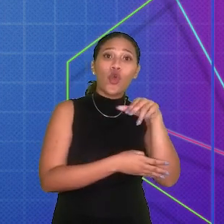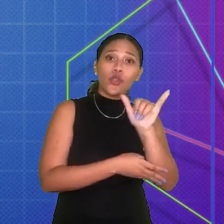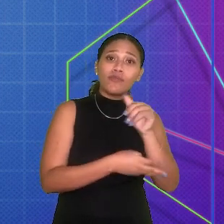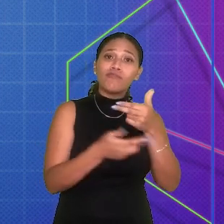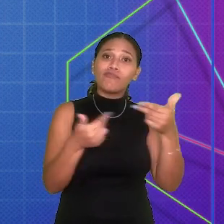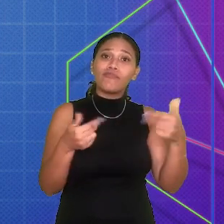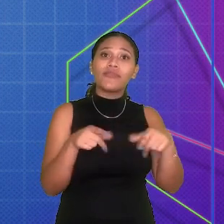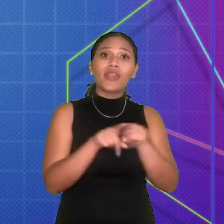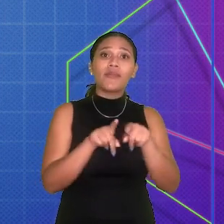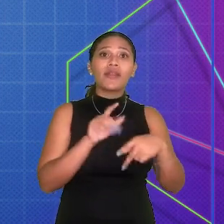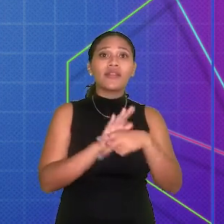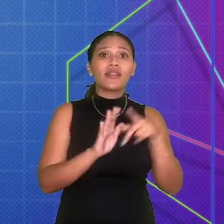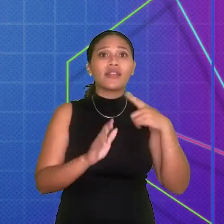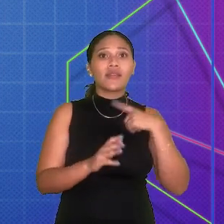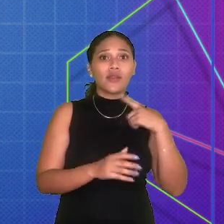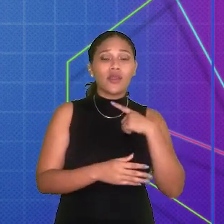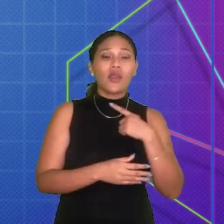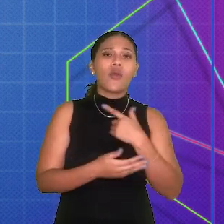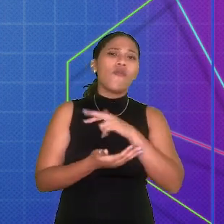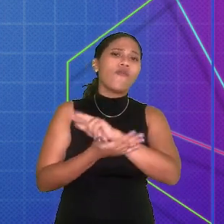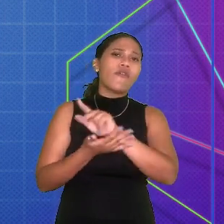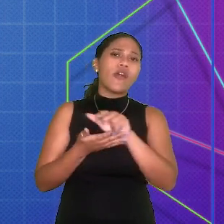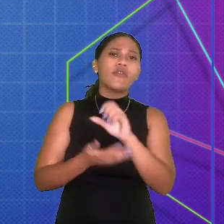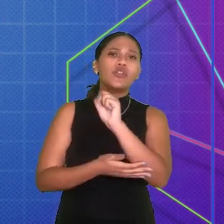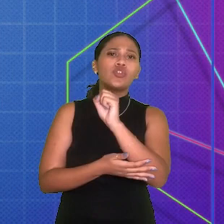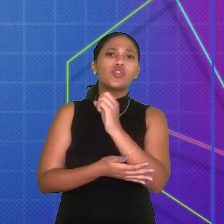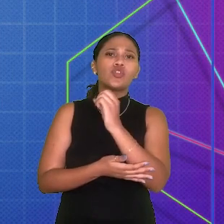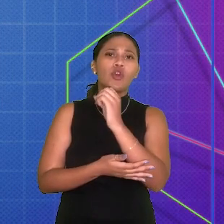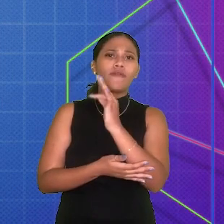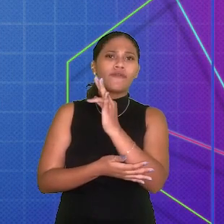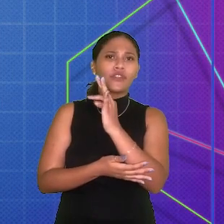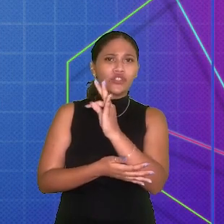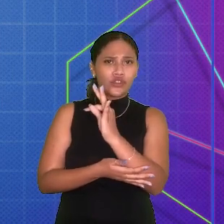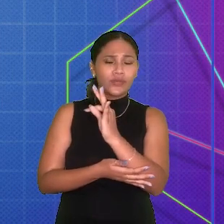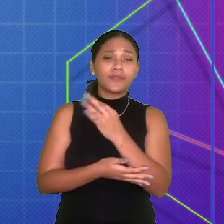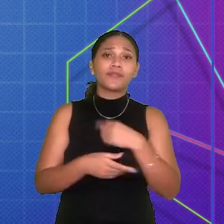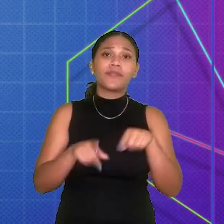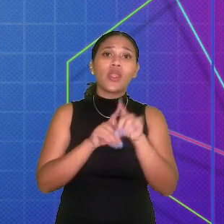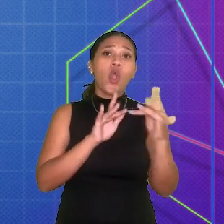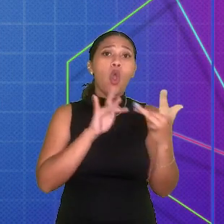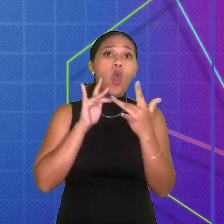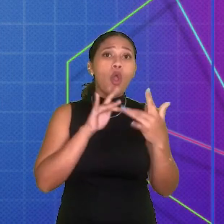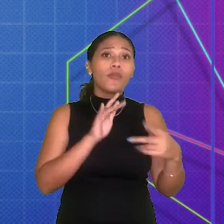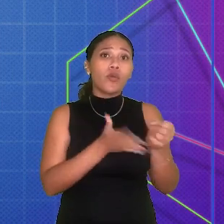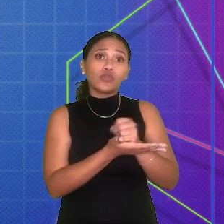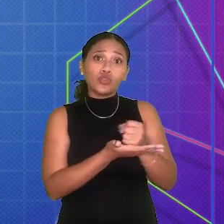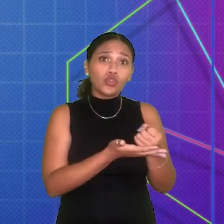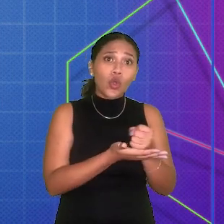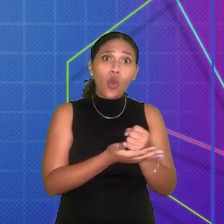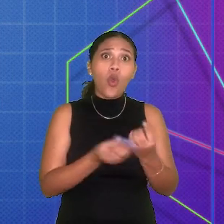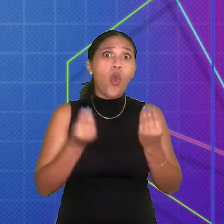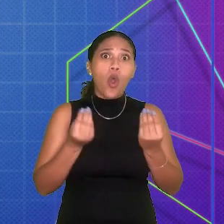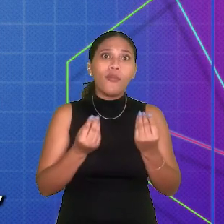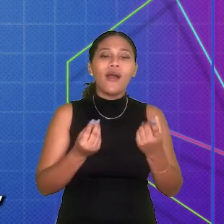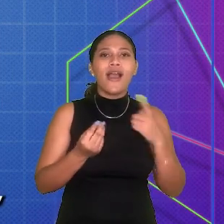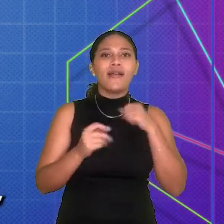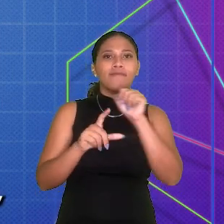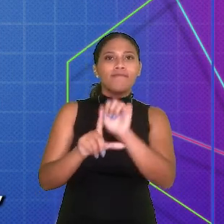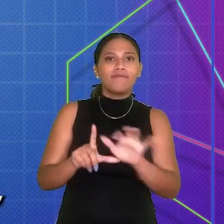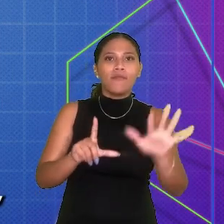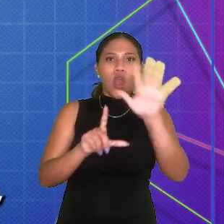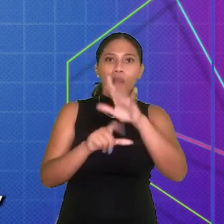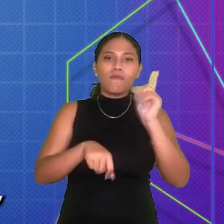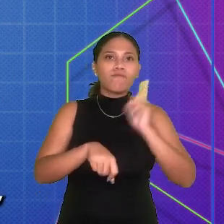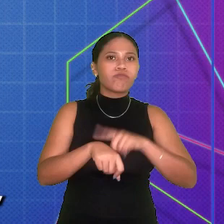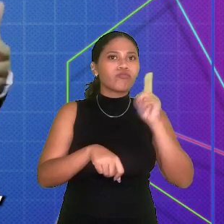assim como as grandes publishers como a Capcom e a Ubisoft. Além disso, temos contato com os jogos através dos streamers, gente como